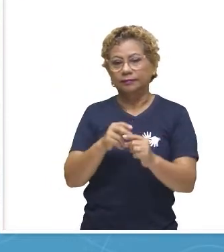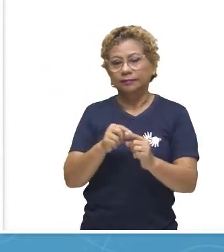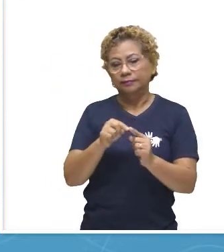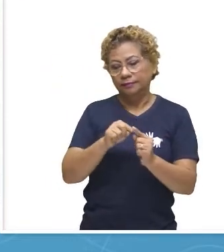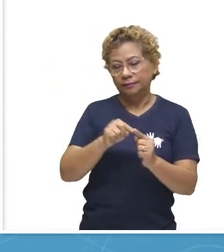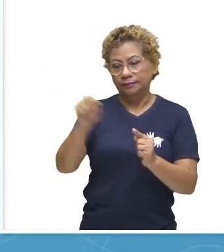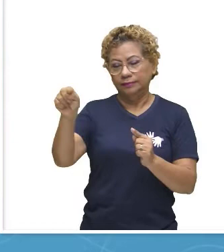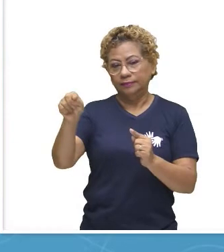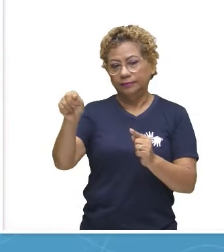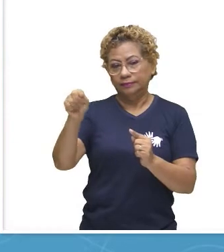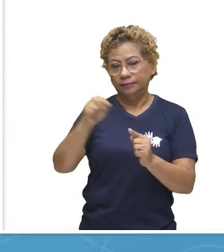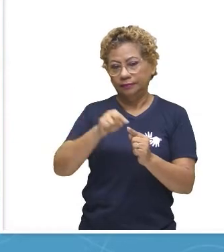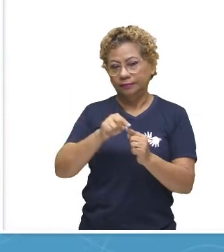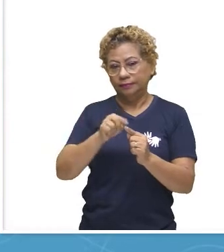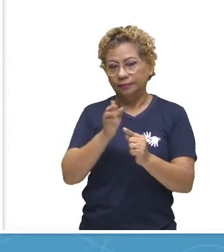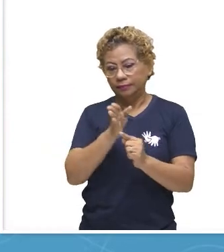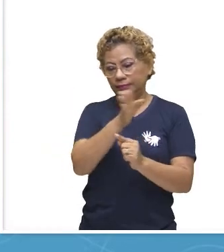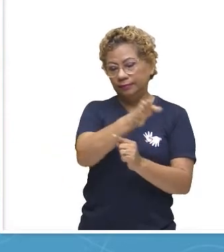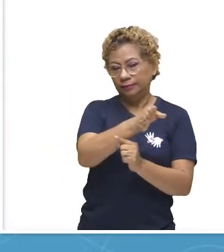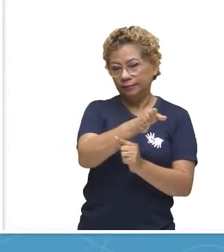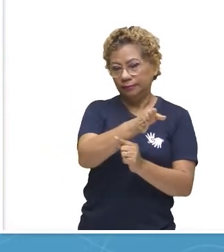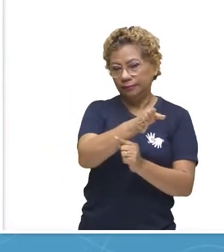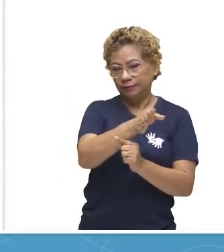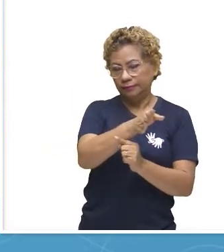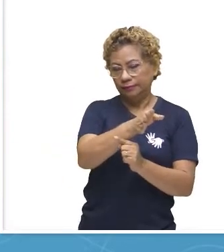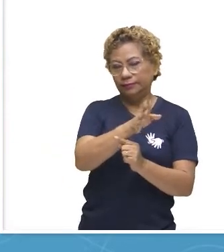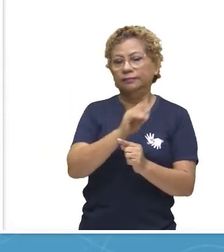transversal. Então, eles são